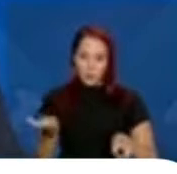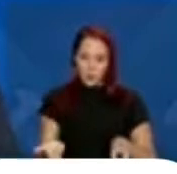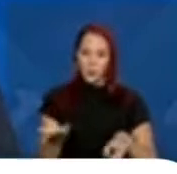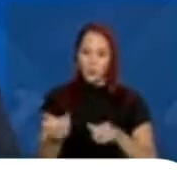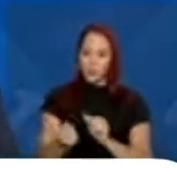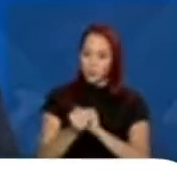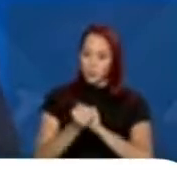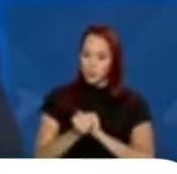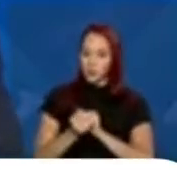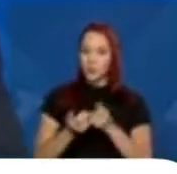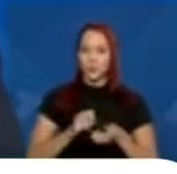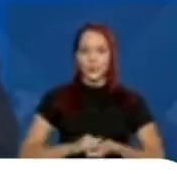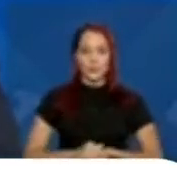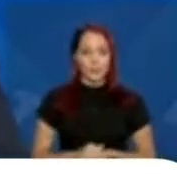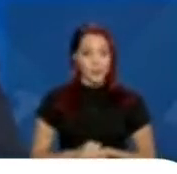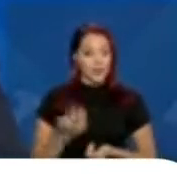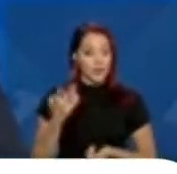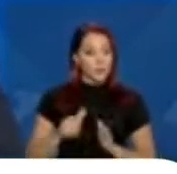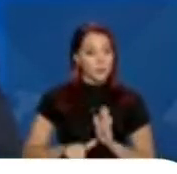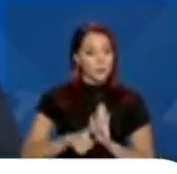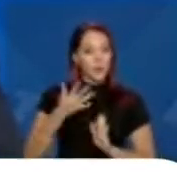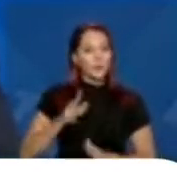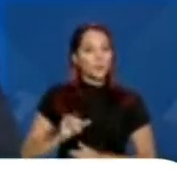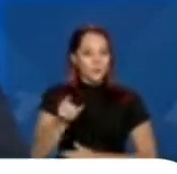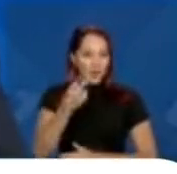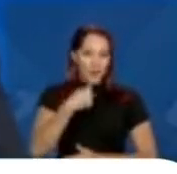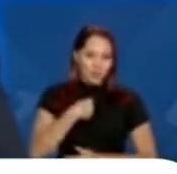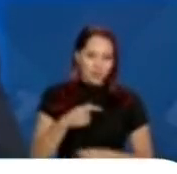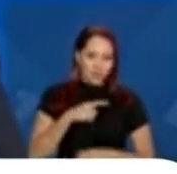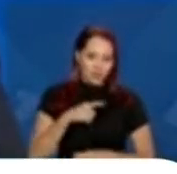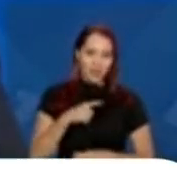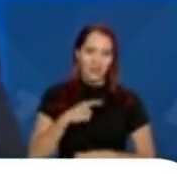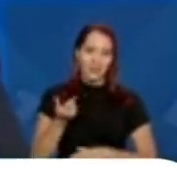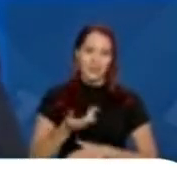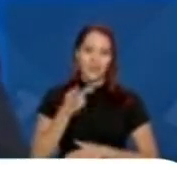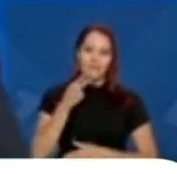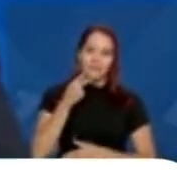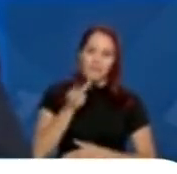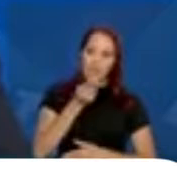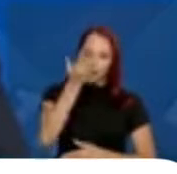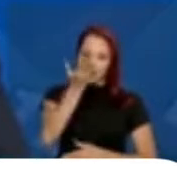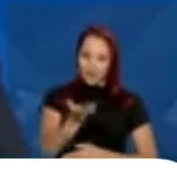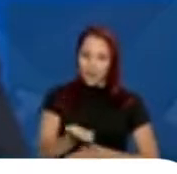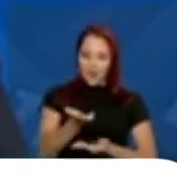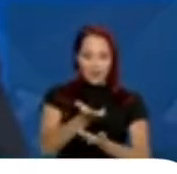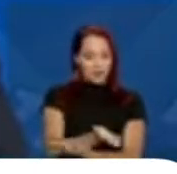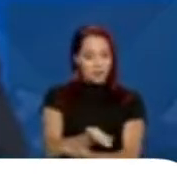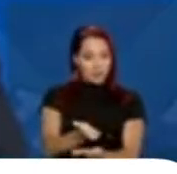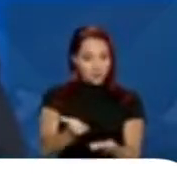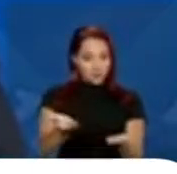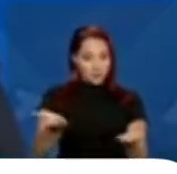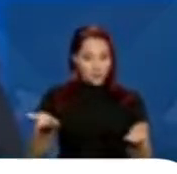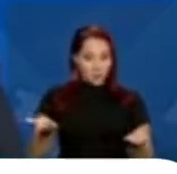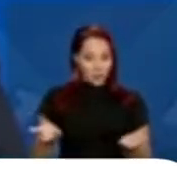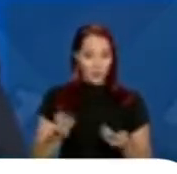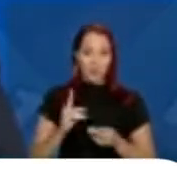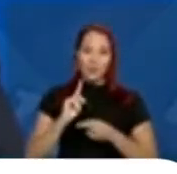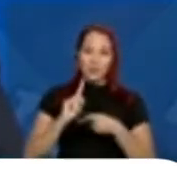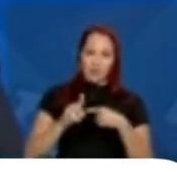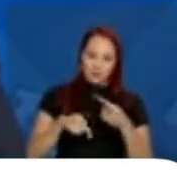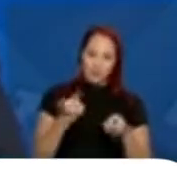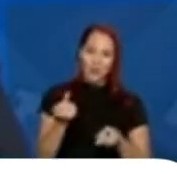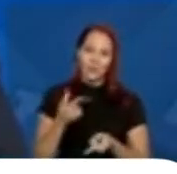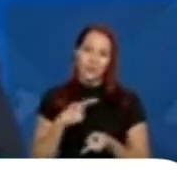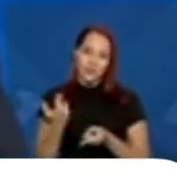coletiva, é a primeira oportunidade que eu tenho de me dirigir a todos após a